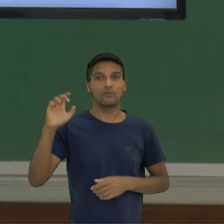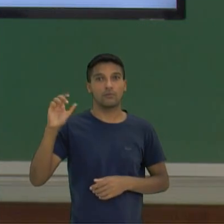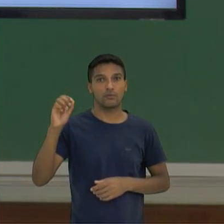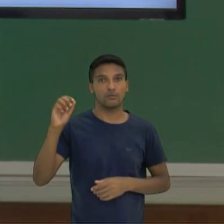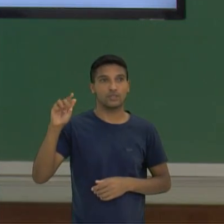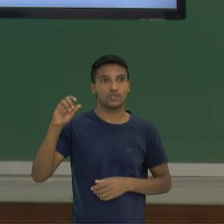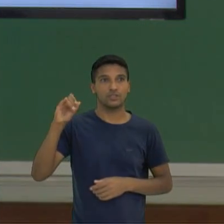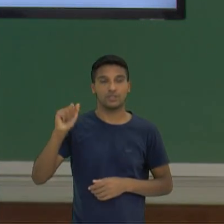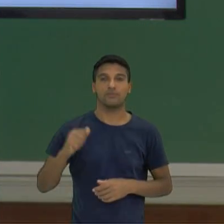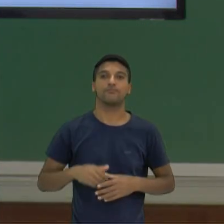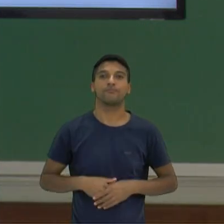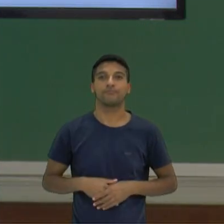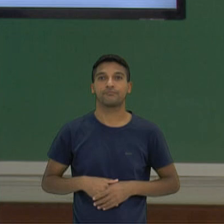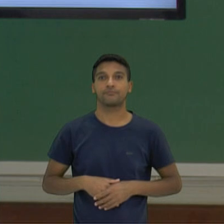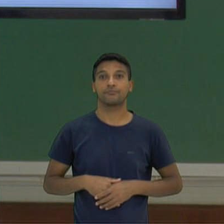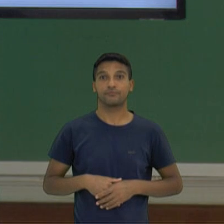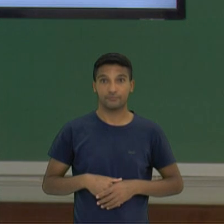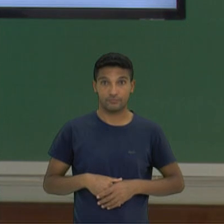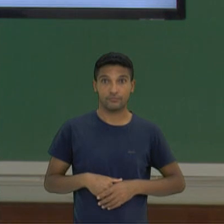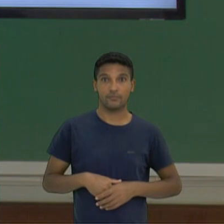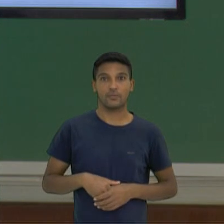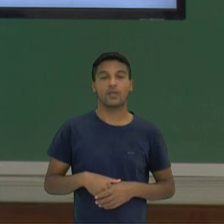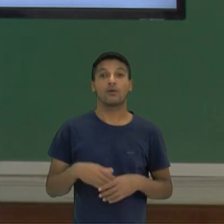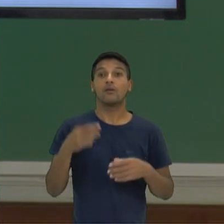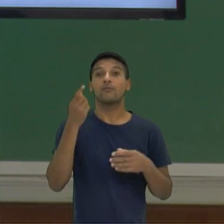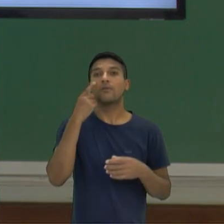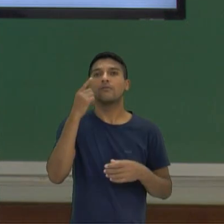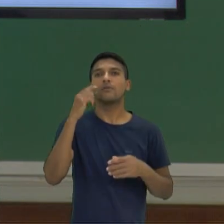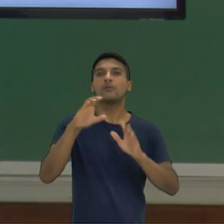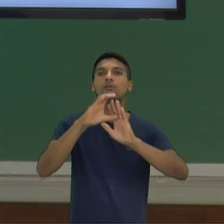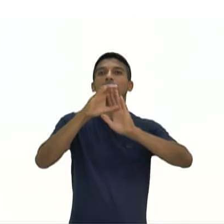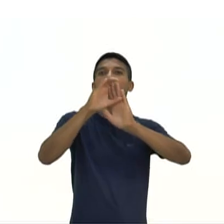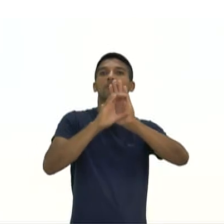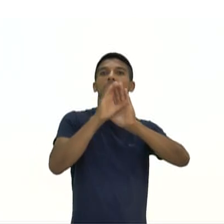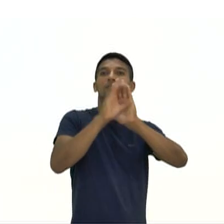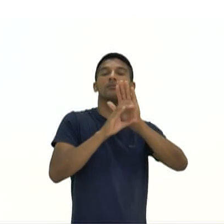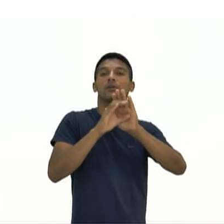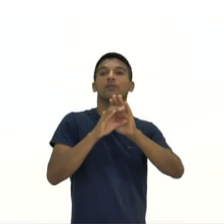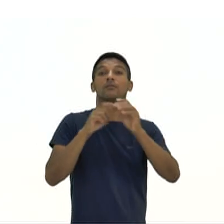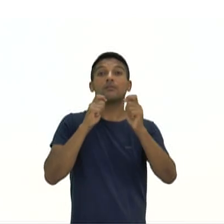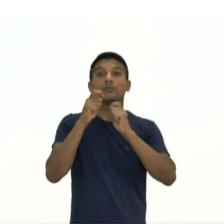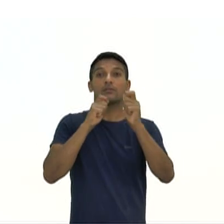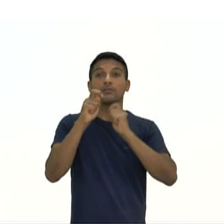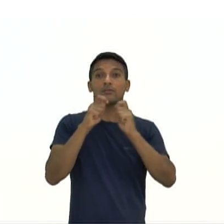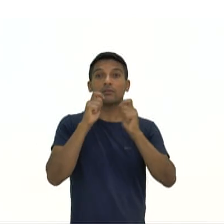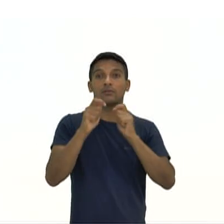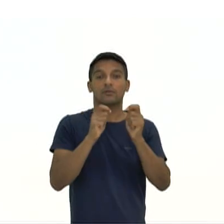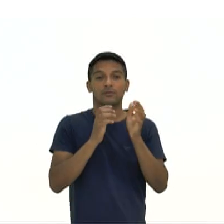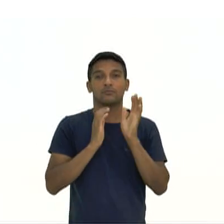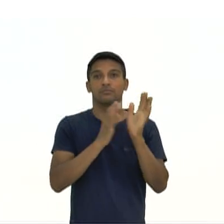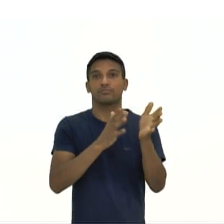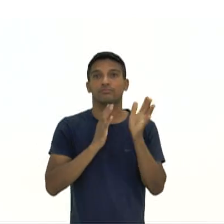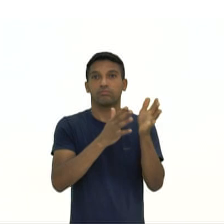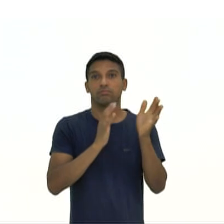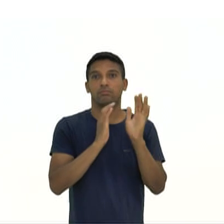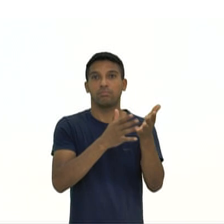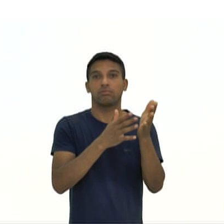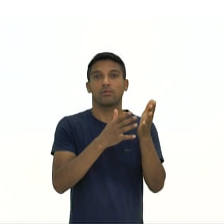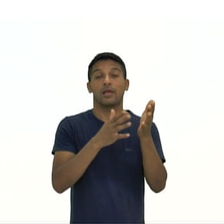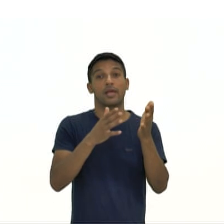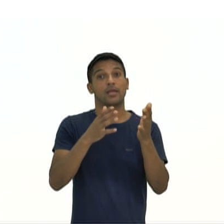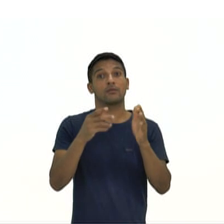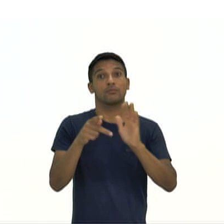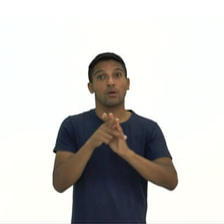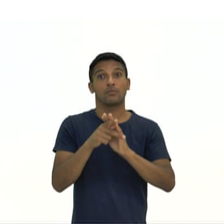vamos rever aí alguns conceitos sobre entrevista. É um gênero textual que se estrutura em perguntas e respostas,